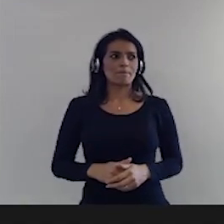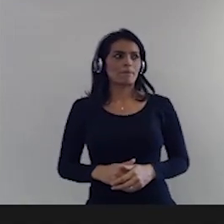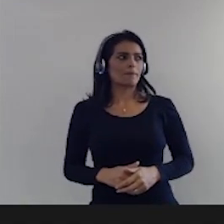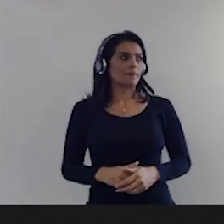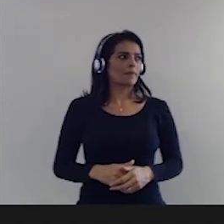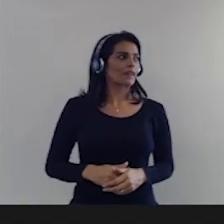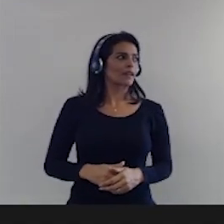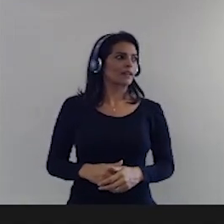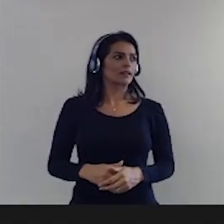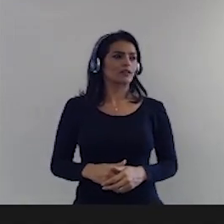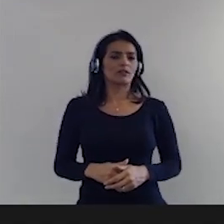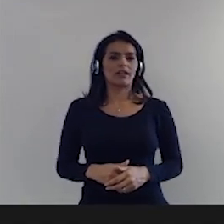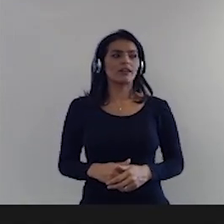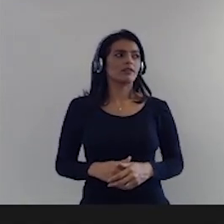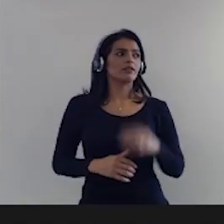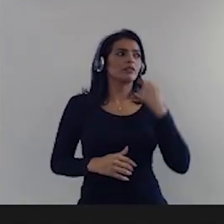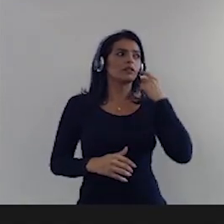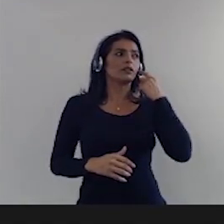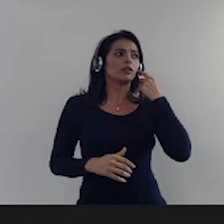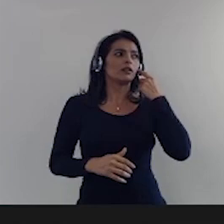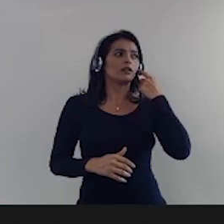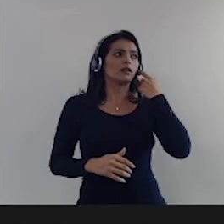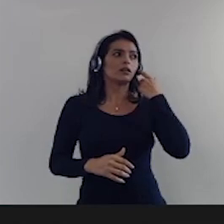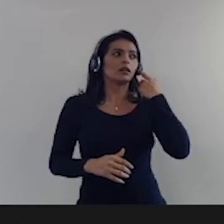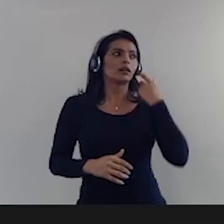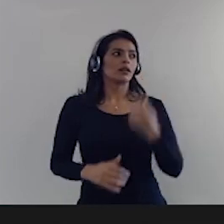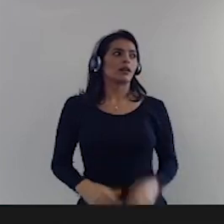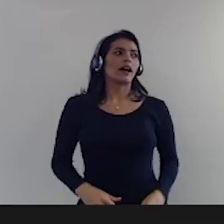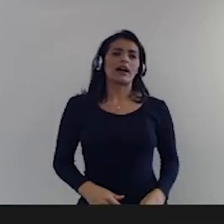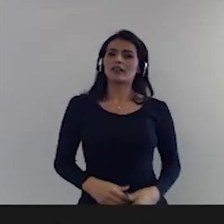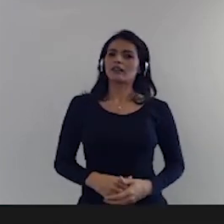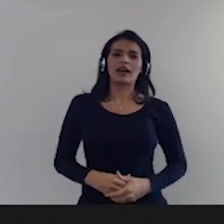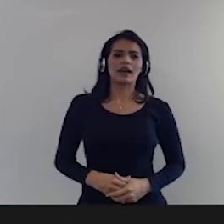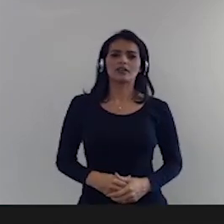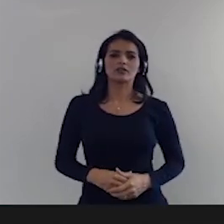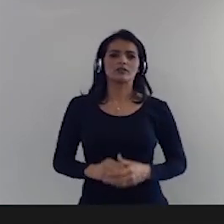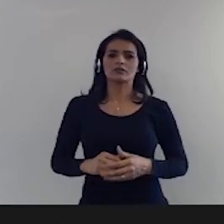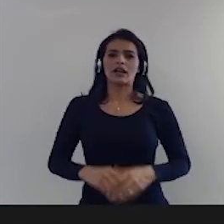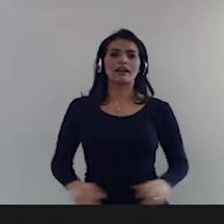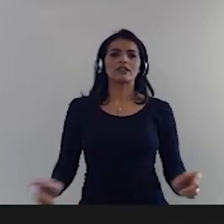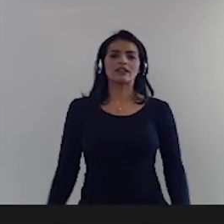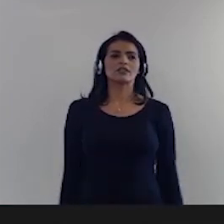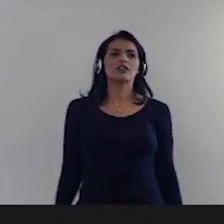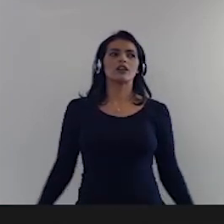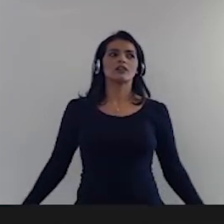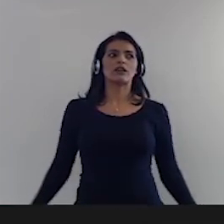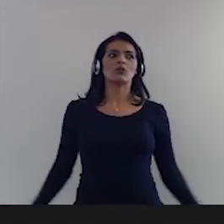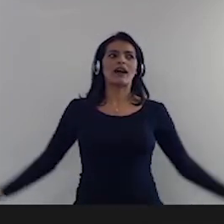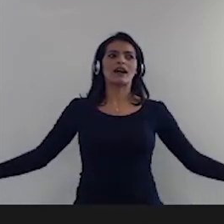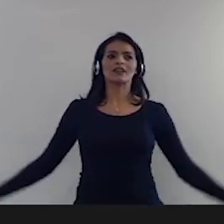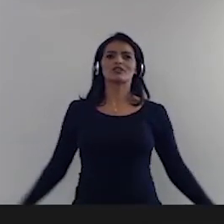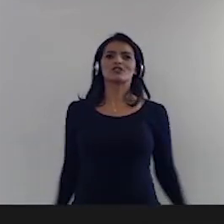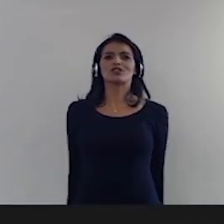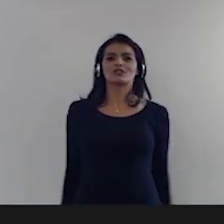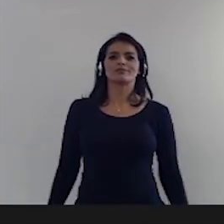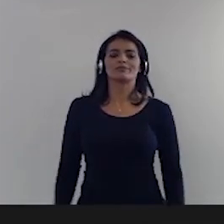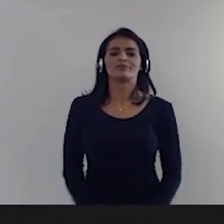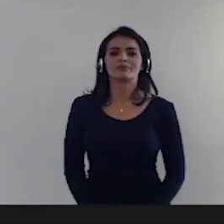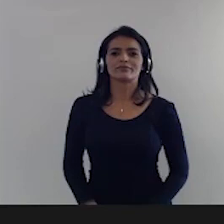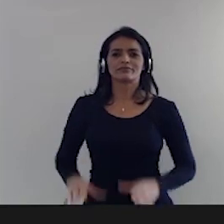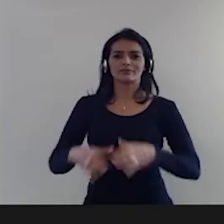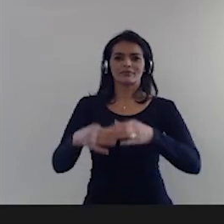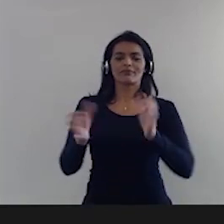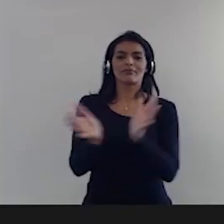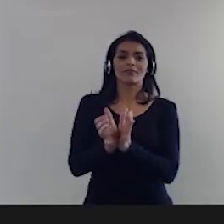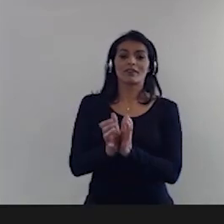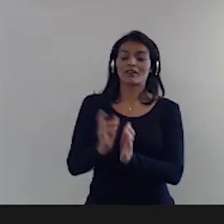explicar mais ou menos como que funciona o judiciário nesse momento, que eu considero um regime de exceção. Regime de exceção de natureza sanitária,